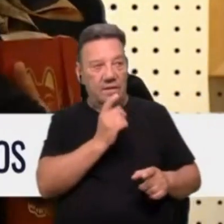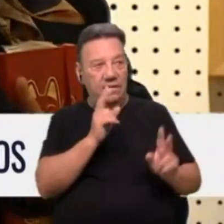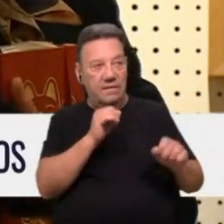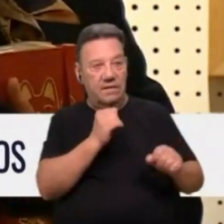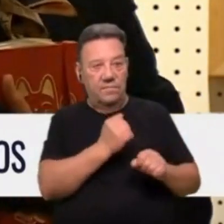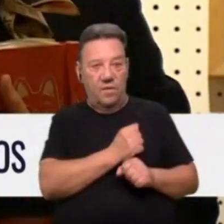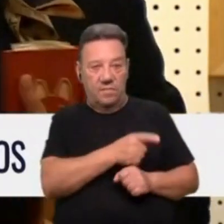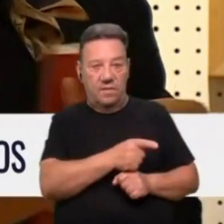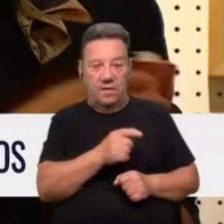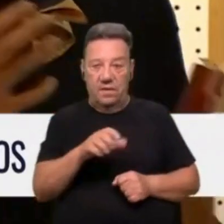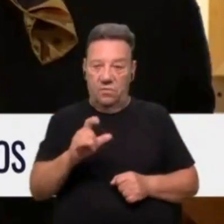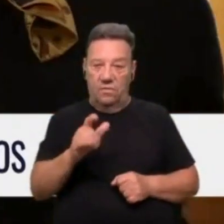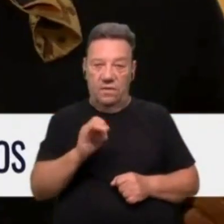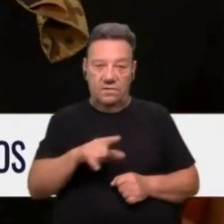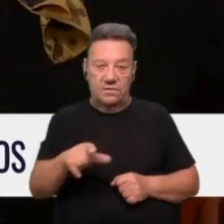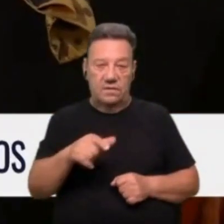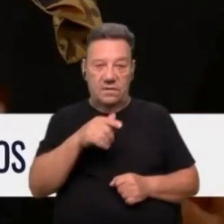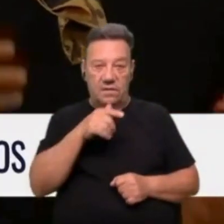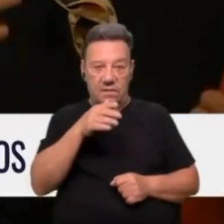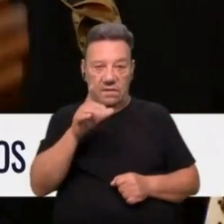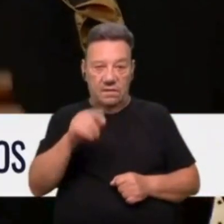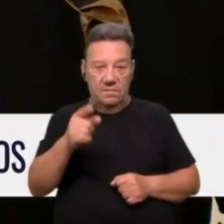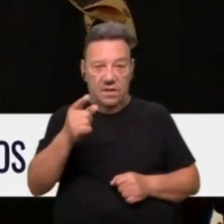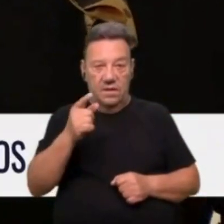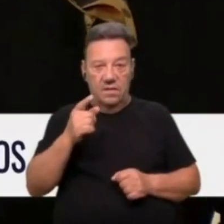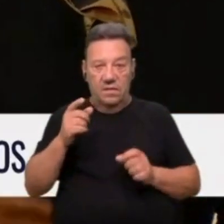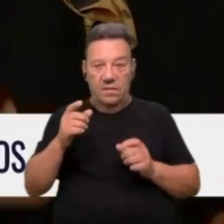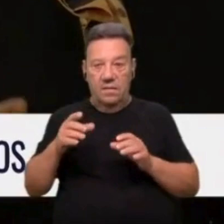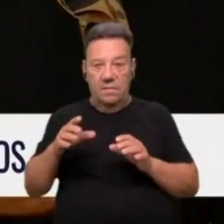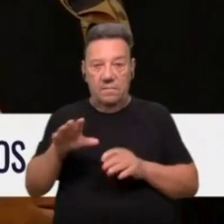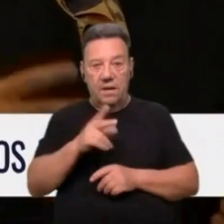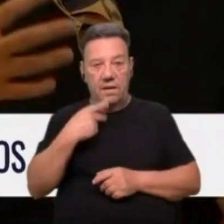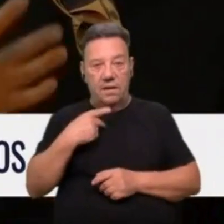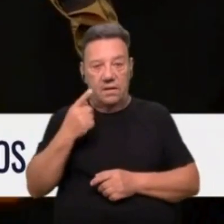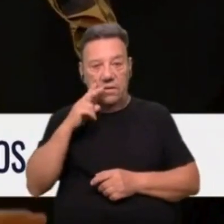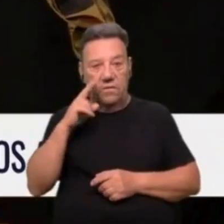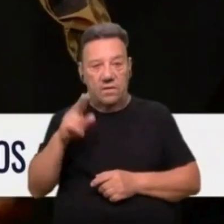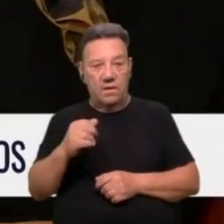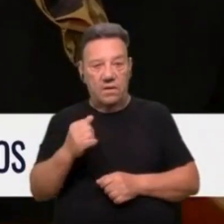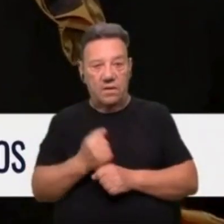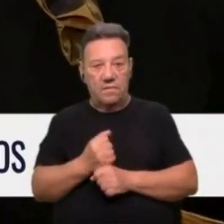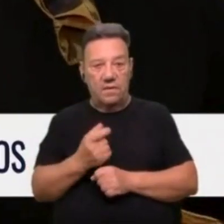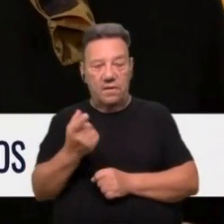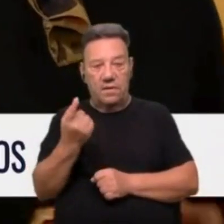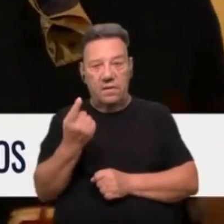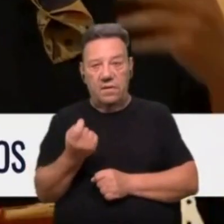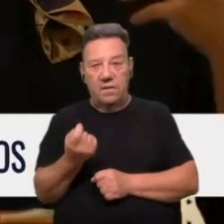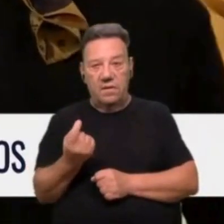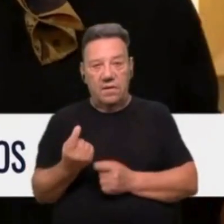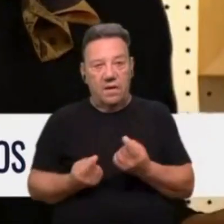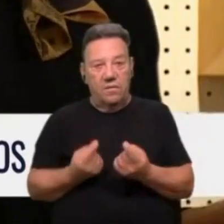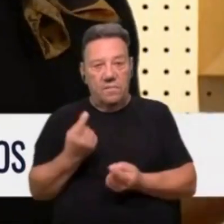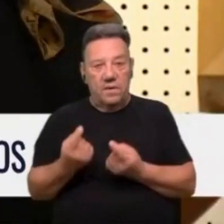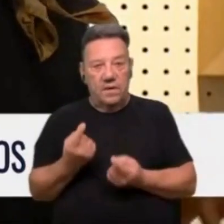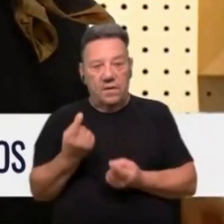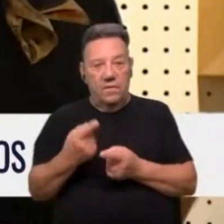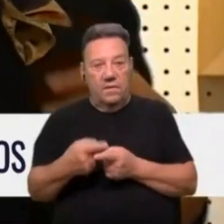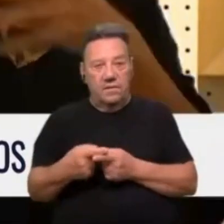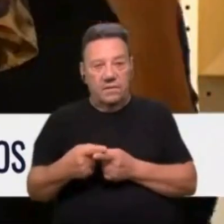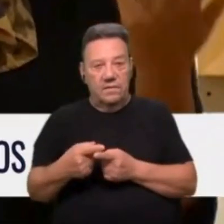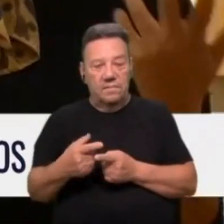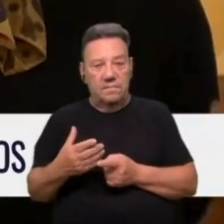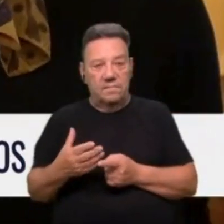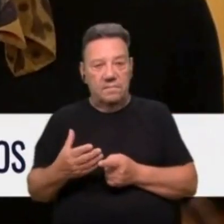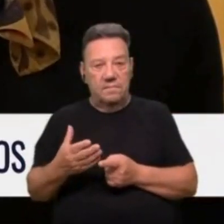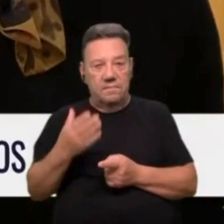esta coleção, que ditam também uma maneira de nós olharmos para as obras com algum interesse